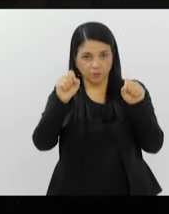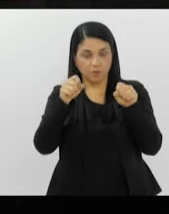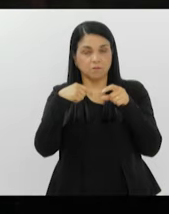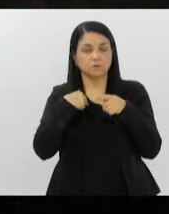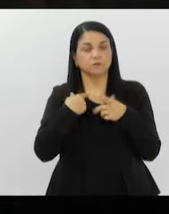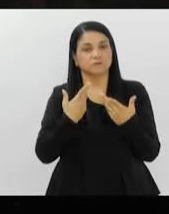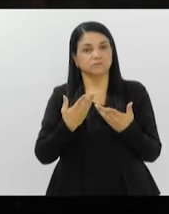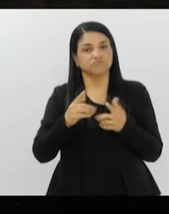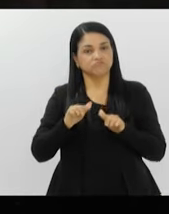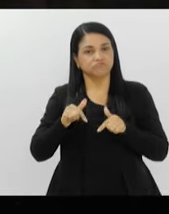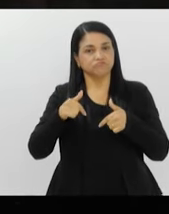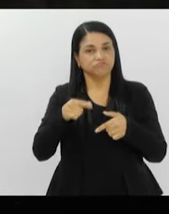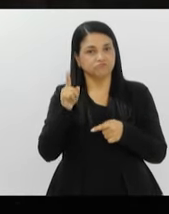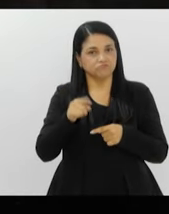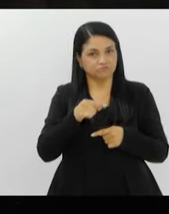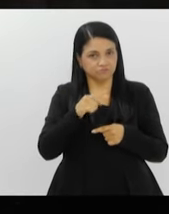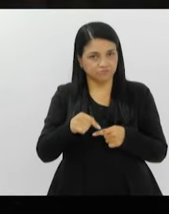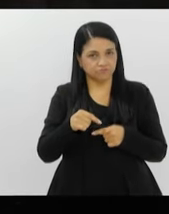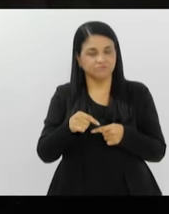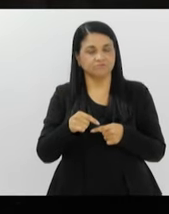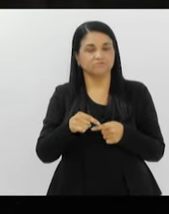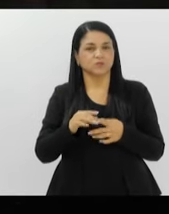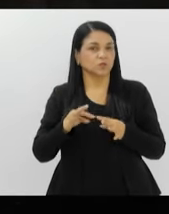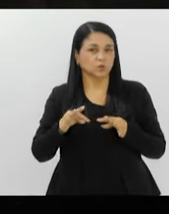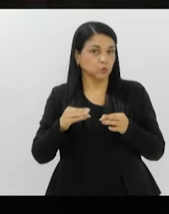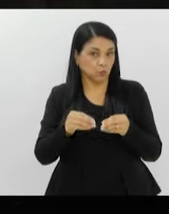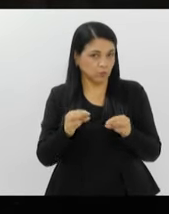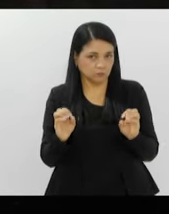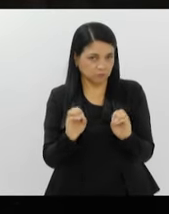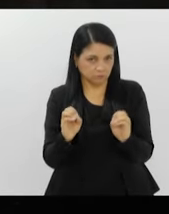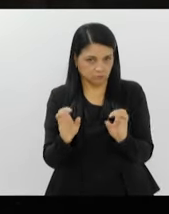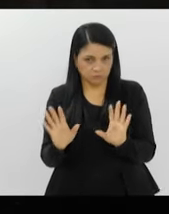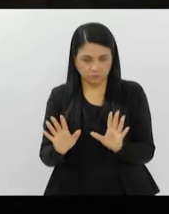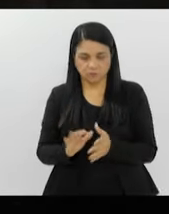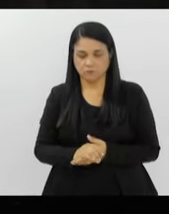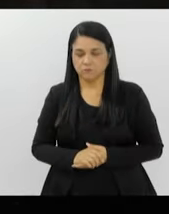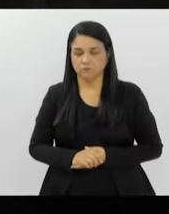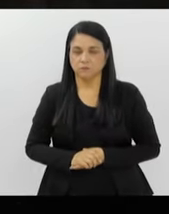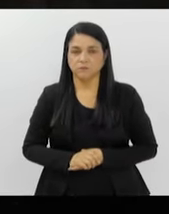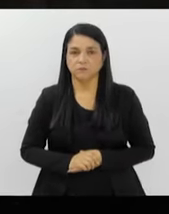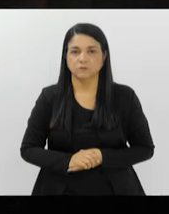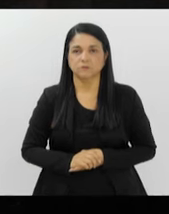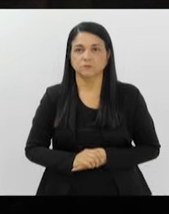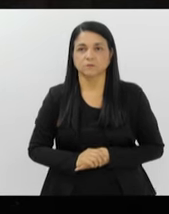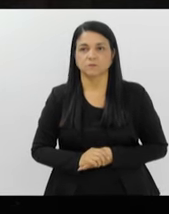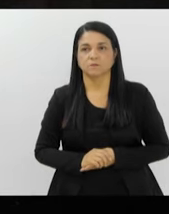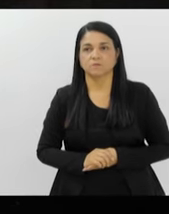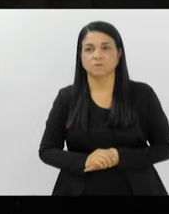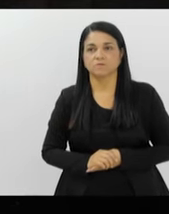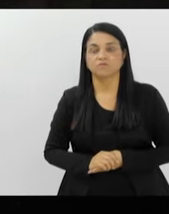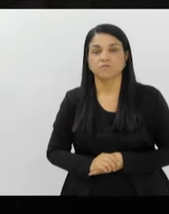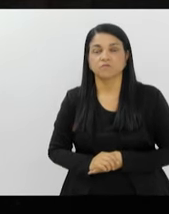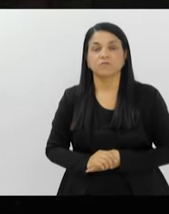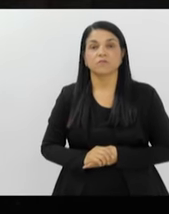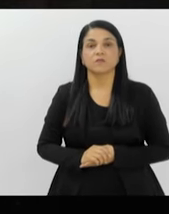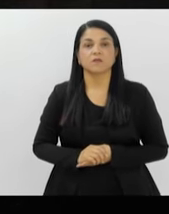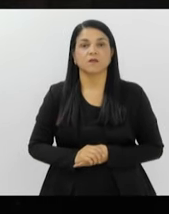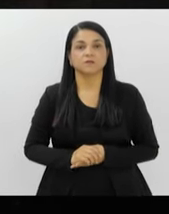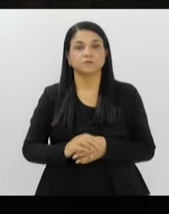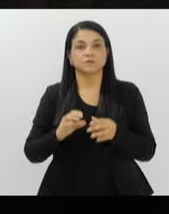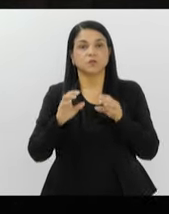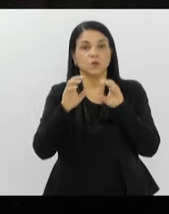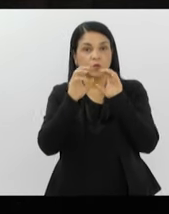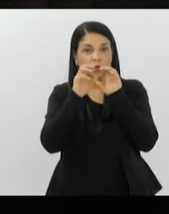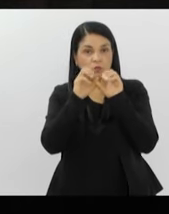ações etc inibe em parte mas não inibe totalmente olha pro Supremo Abrir da mão de